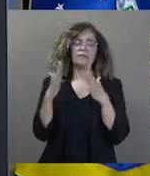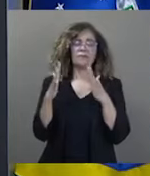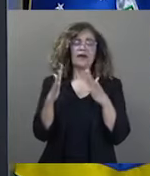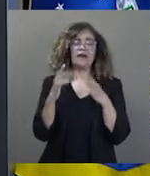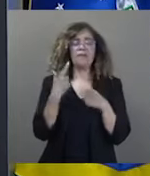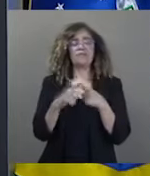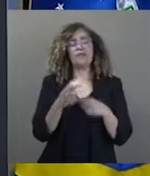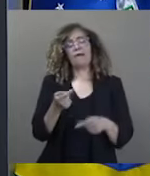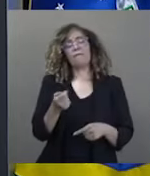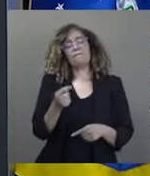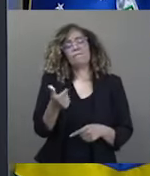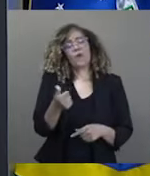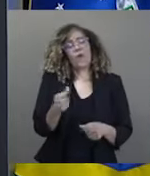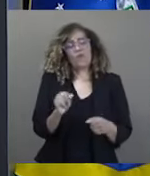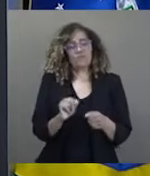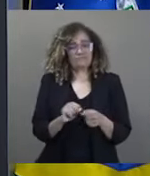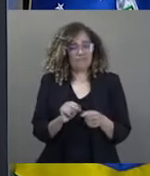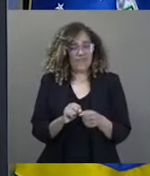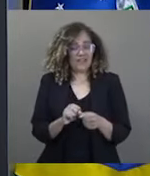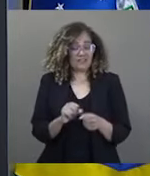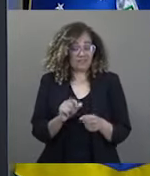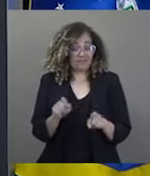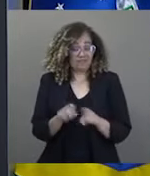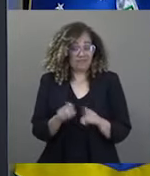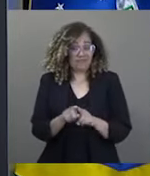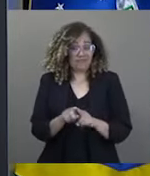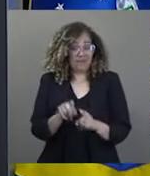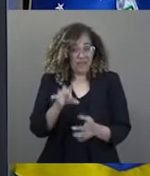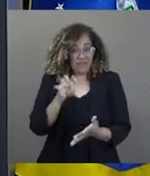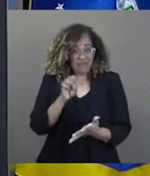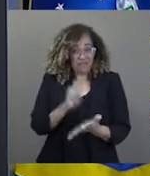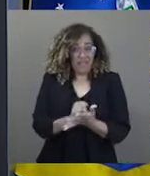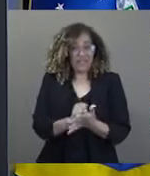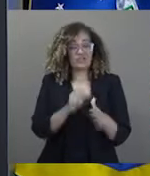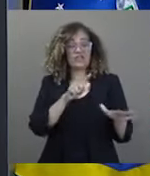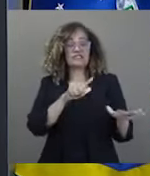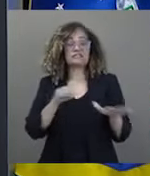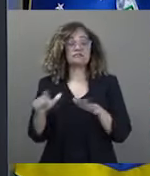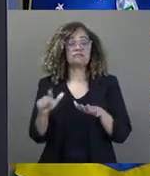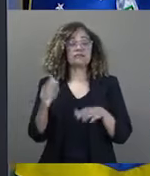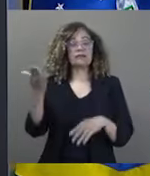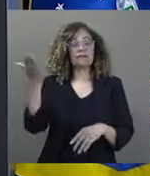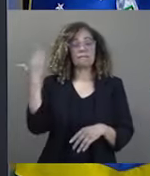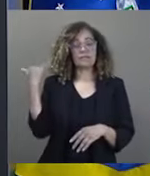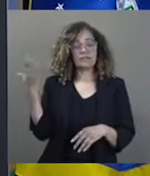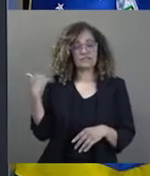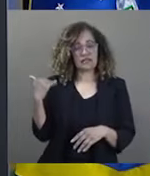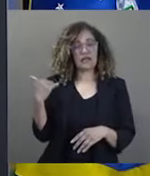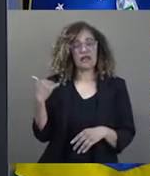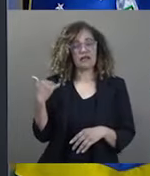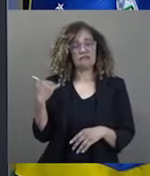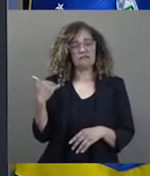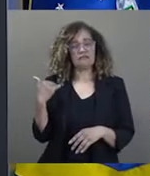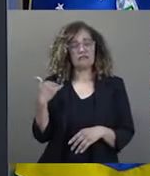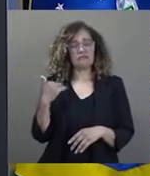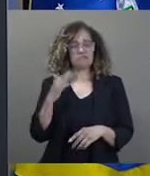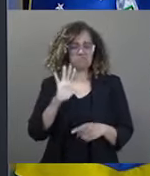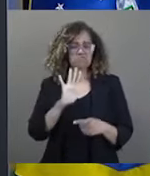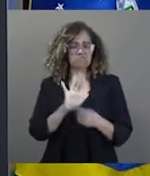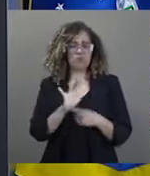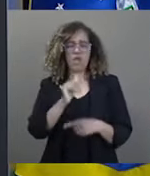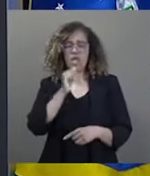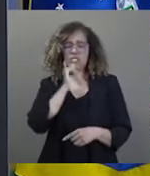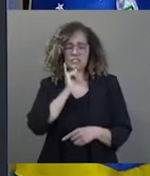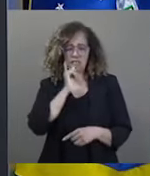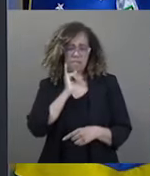faço um fato registrado na semana passada que considero exemplar como